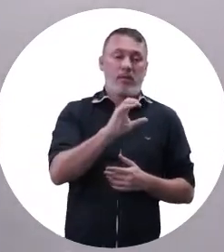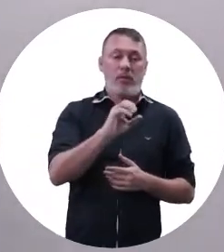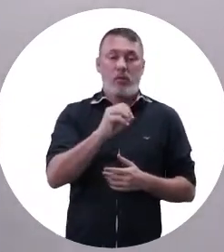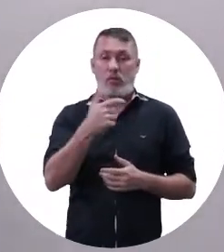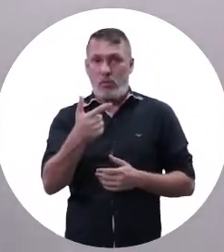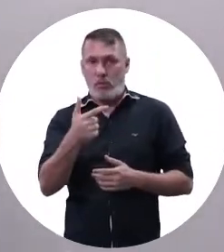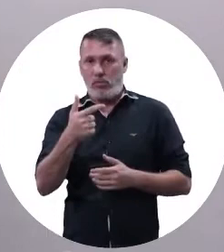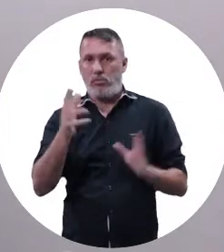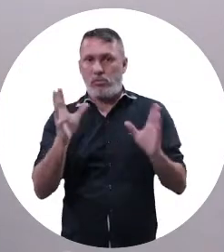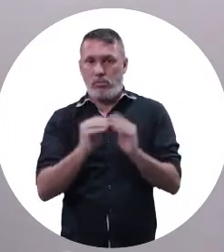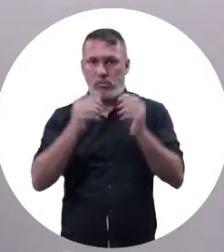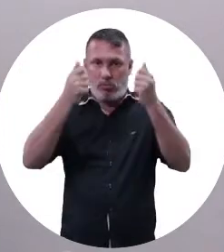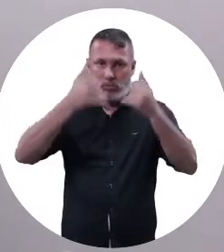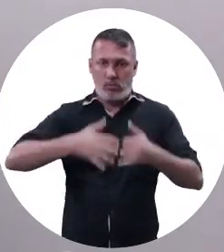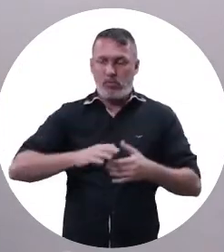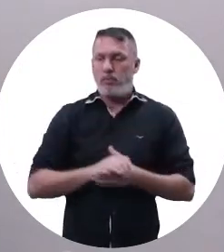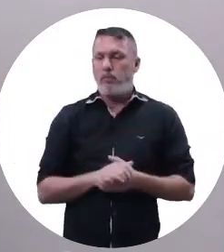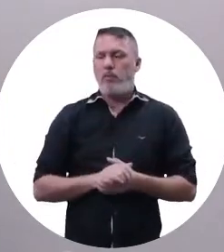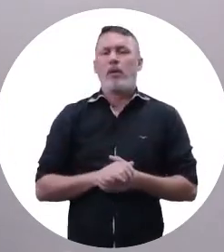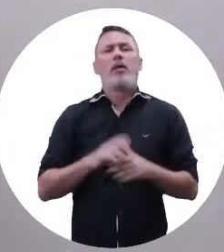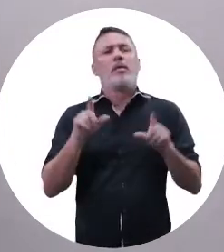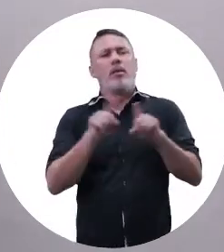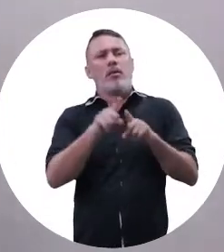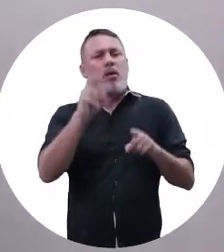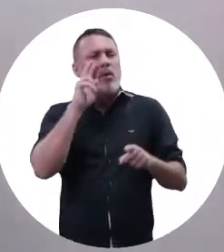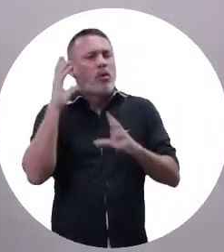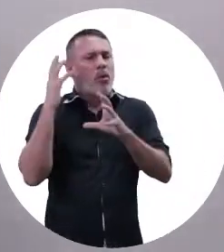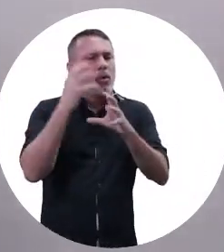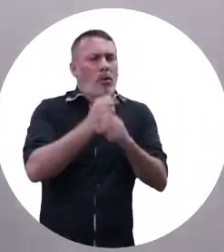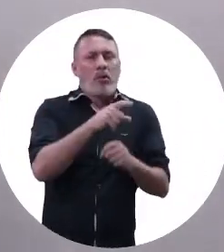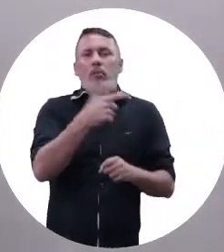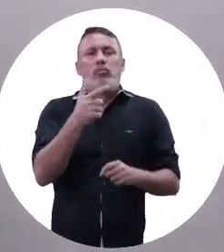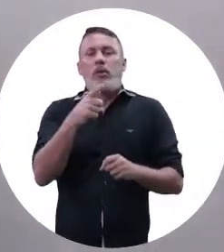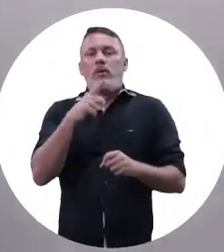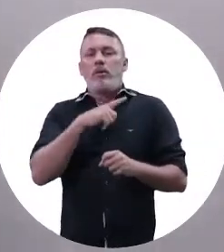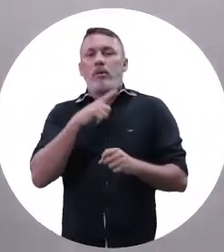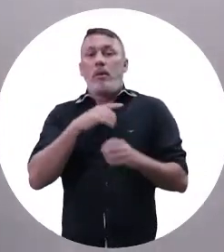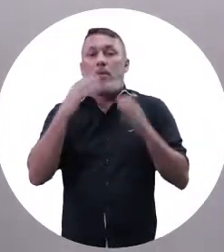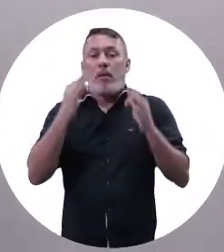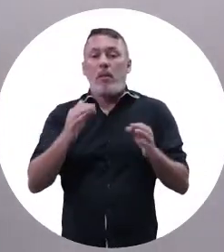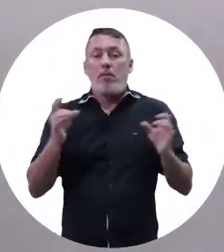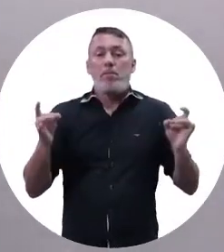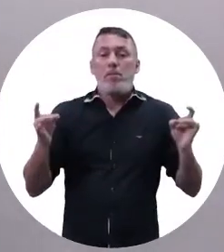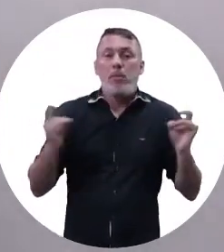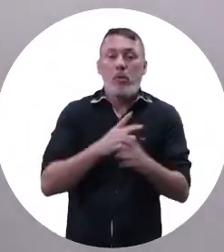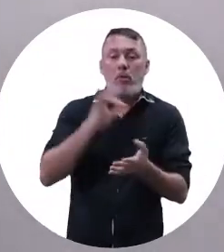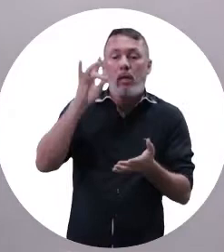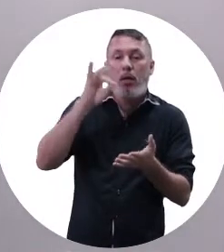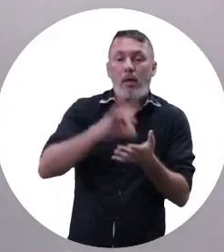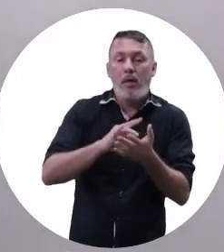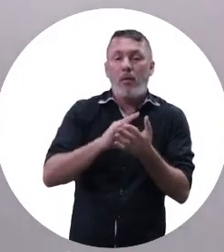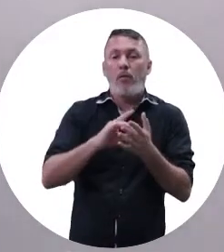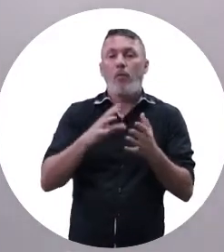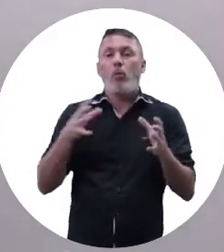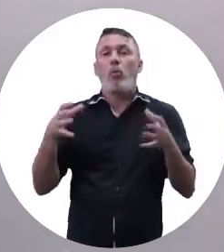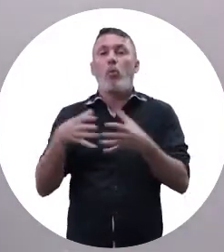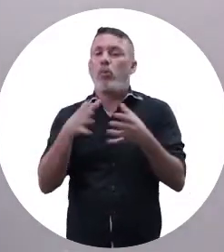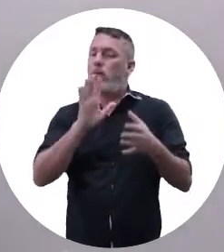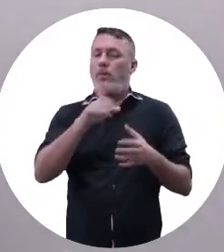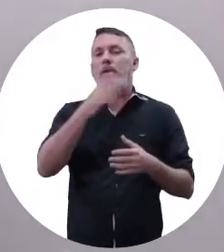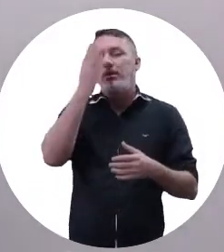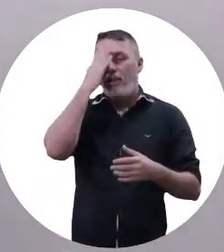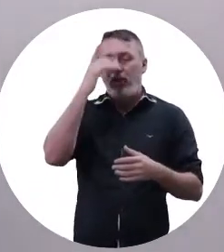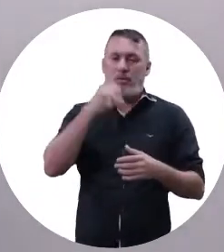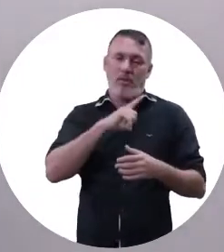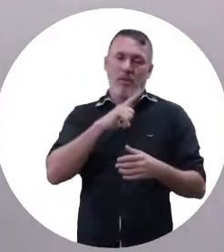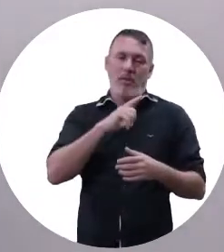CO2, pessoal. Levando em consideração a isso, não existem cargas reais formadas, mas a gente sabe que o